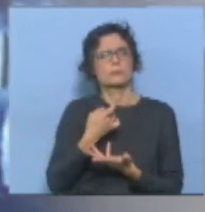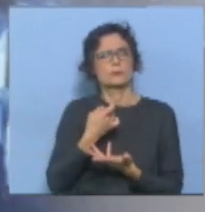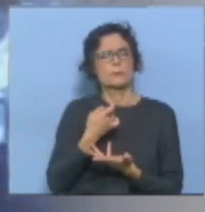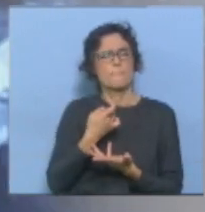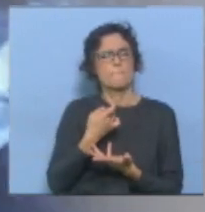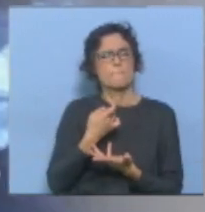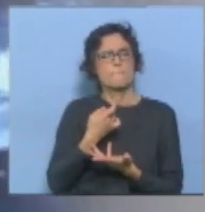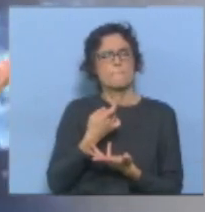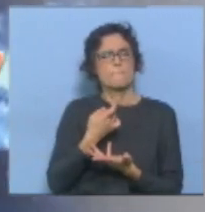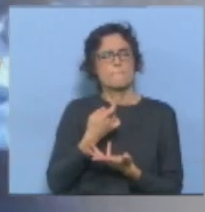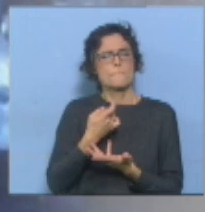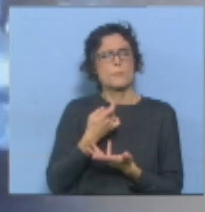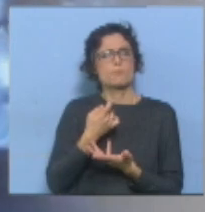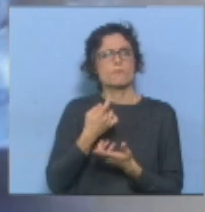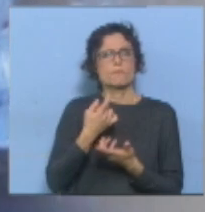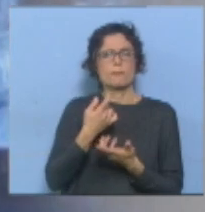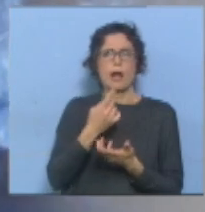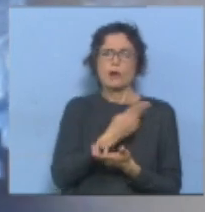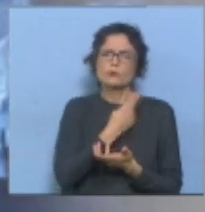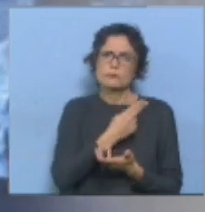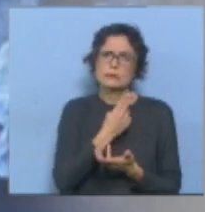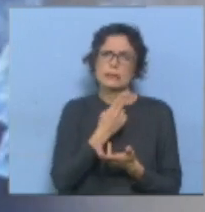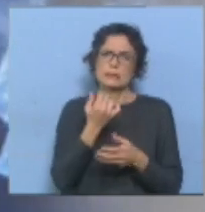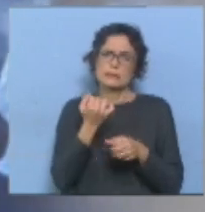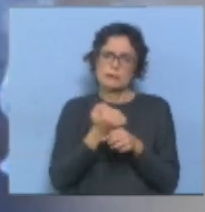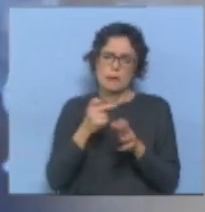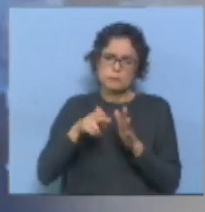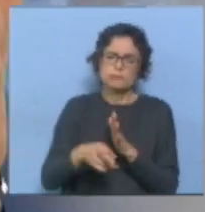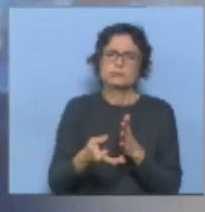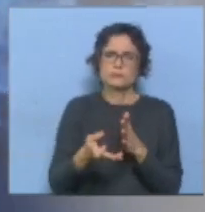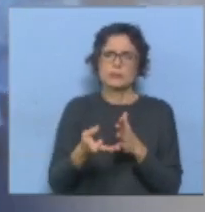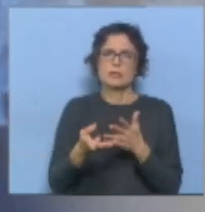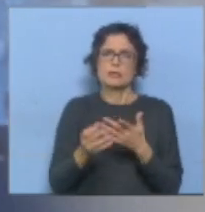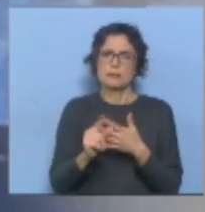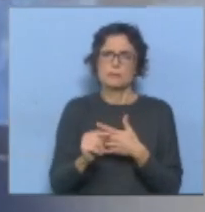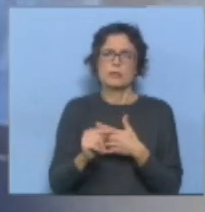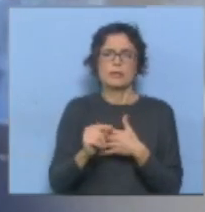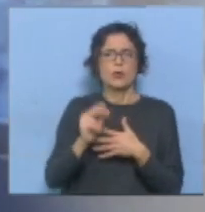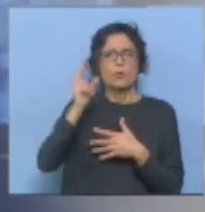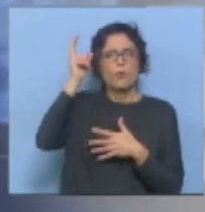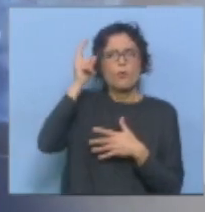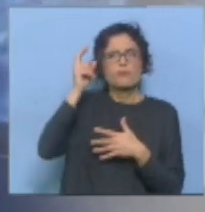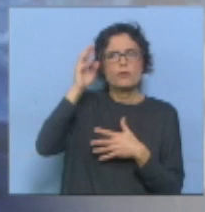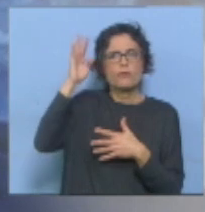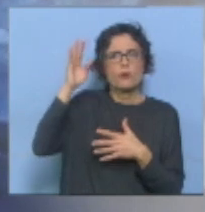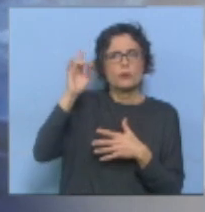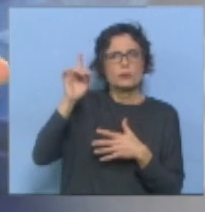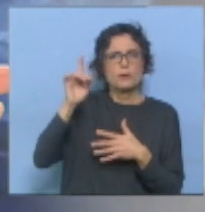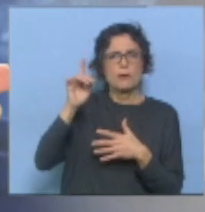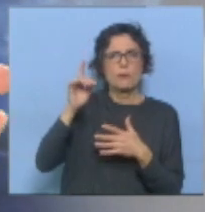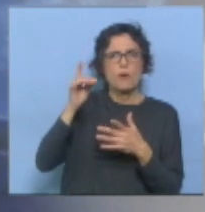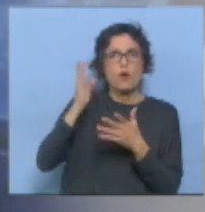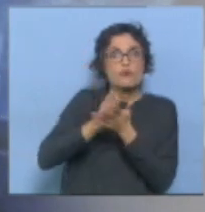não se ficar apenas pelos conceitos teóricos, pelas linhas mais de pensamento, mas